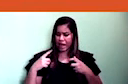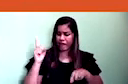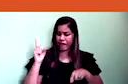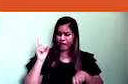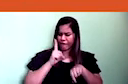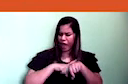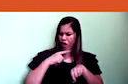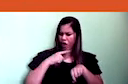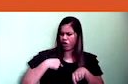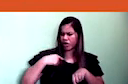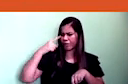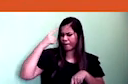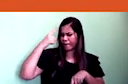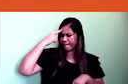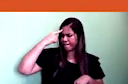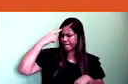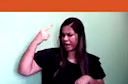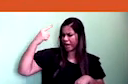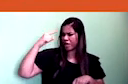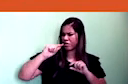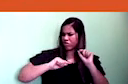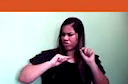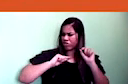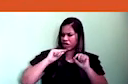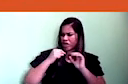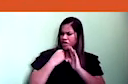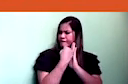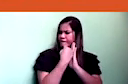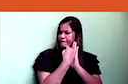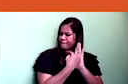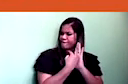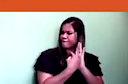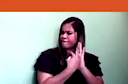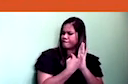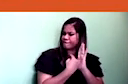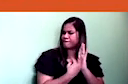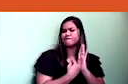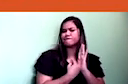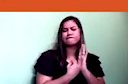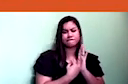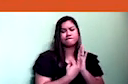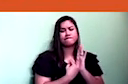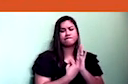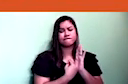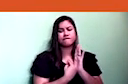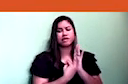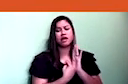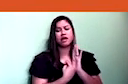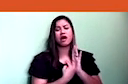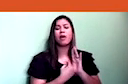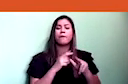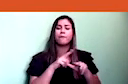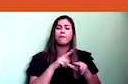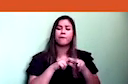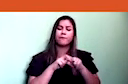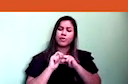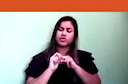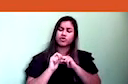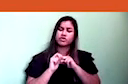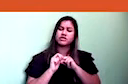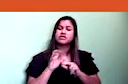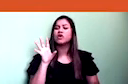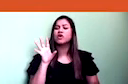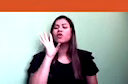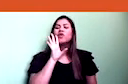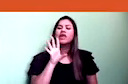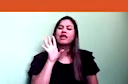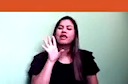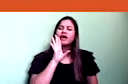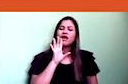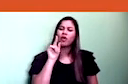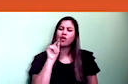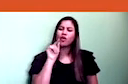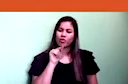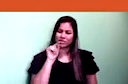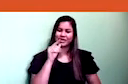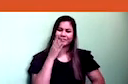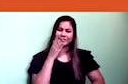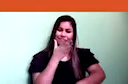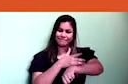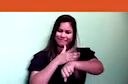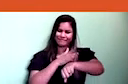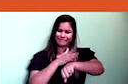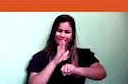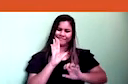mente de imediato quando uma situação acontece. E aí, para isso, pessoal, é legal se a gente fizer um tipo de um